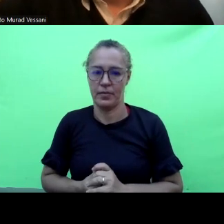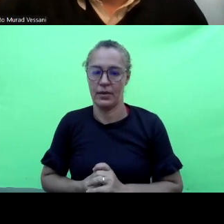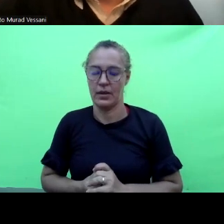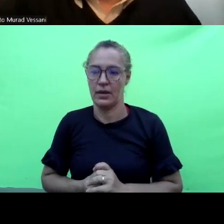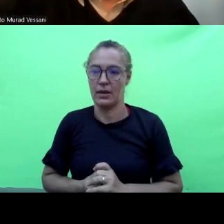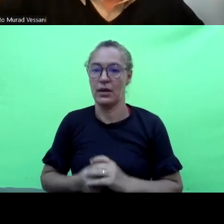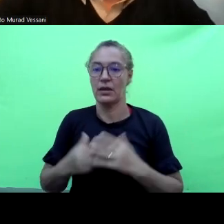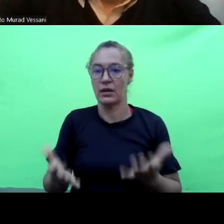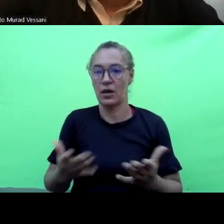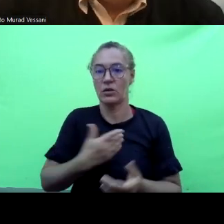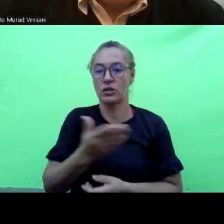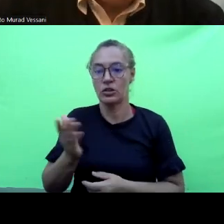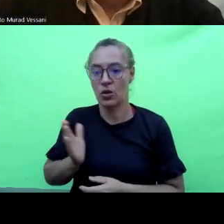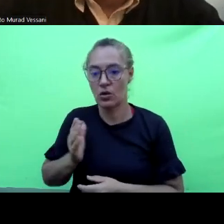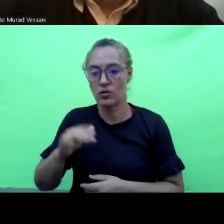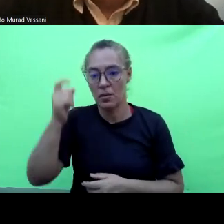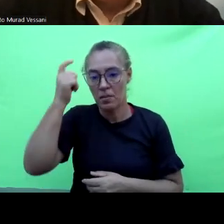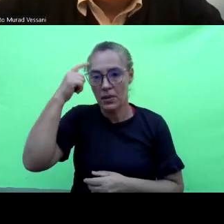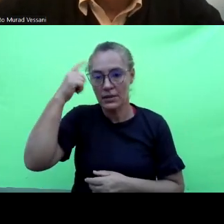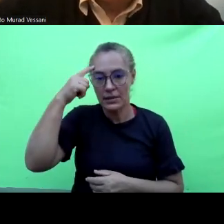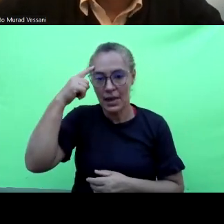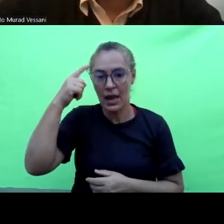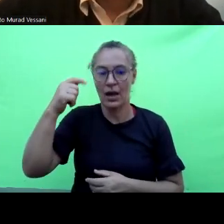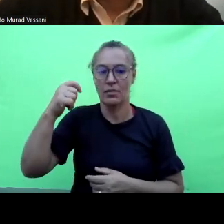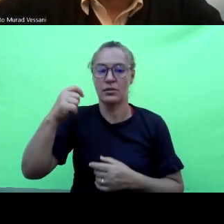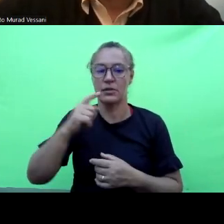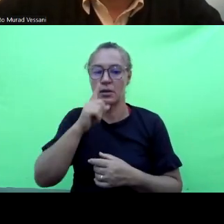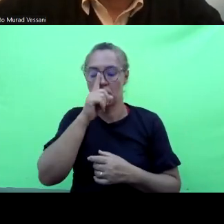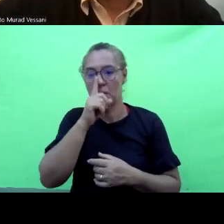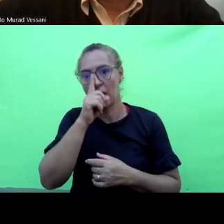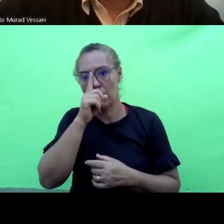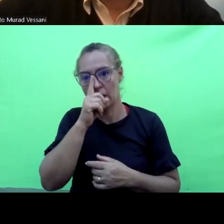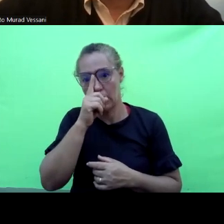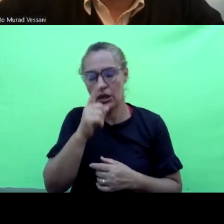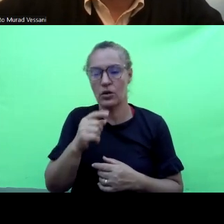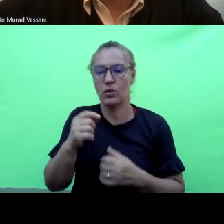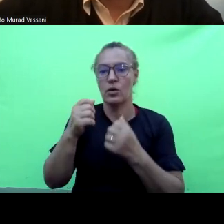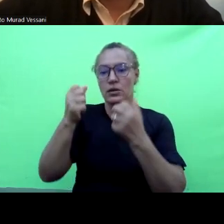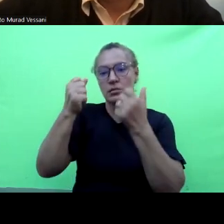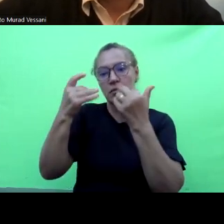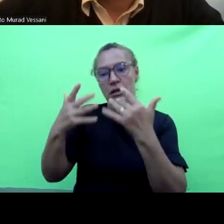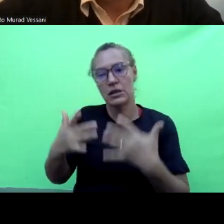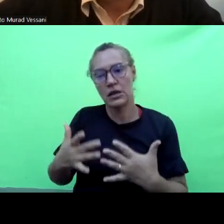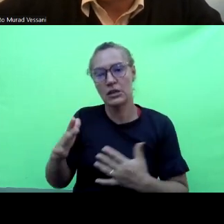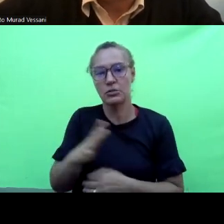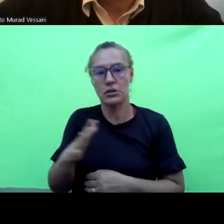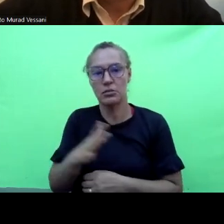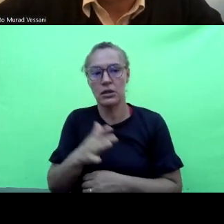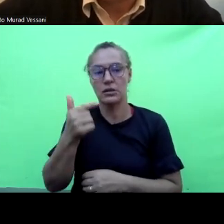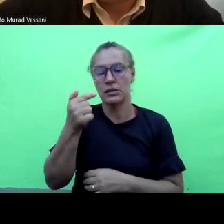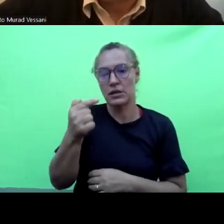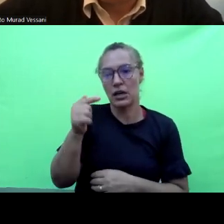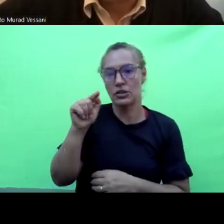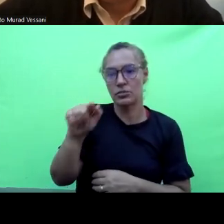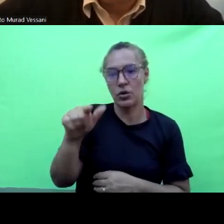Se a gente for pensar em comprometimento, né, estamos falando aí de 7,7 milhões